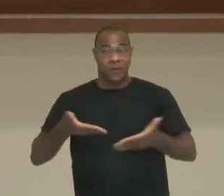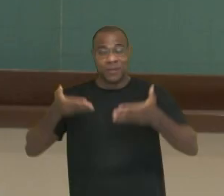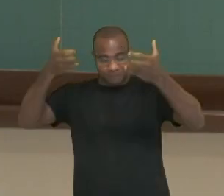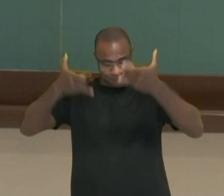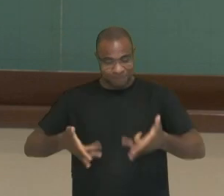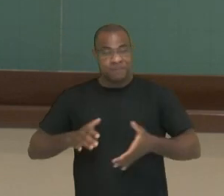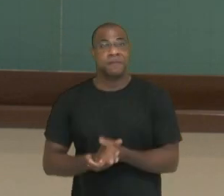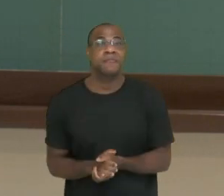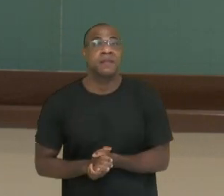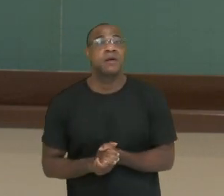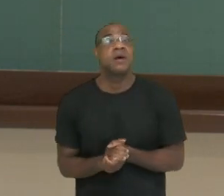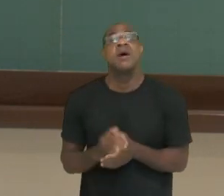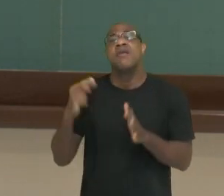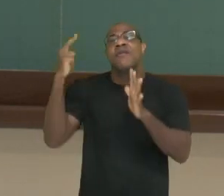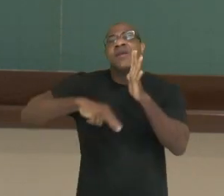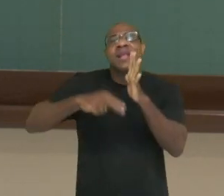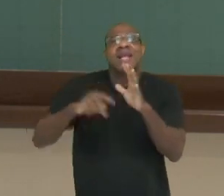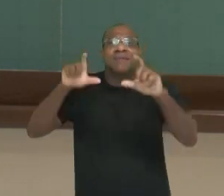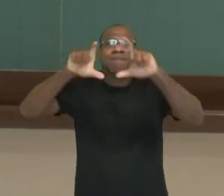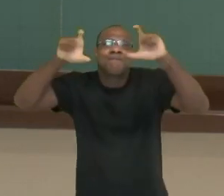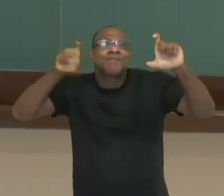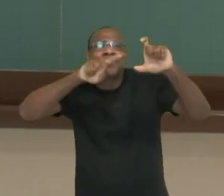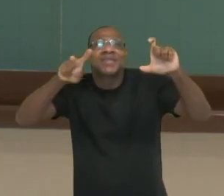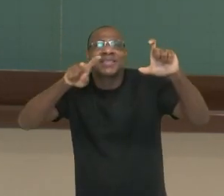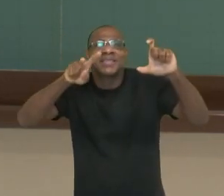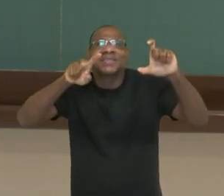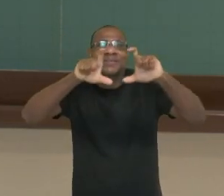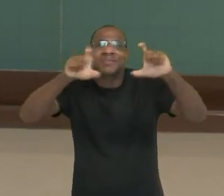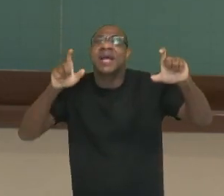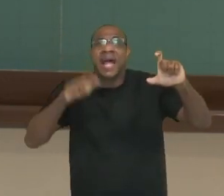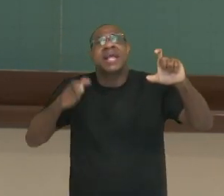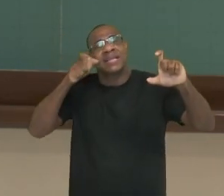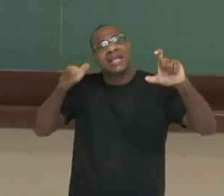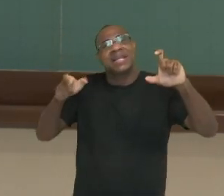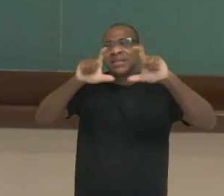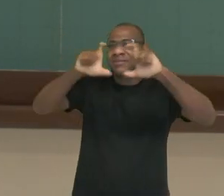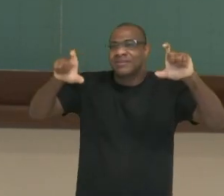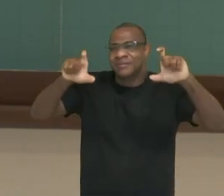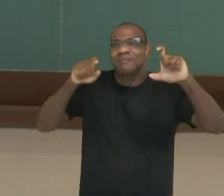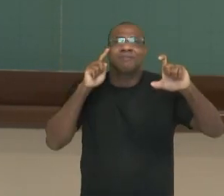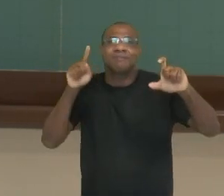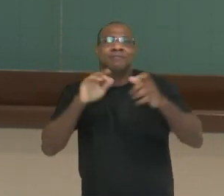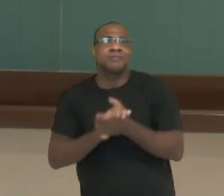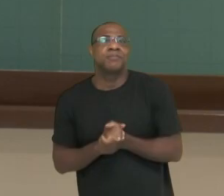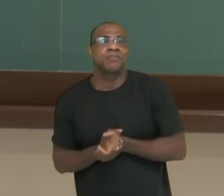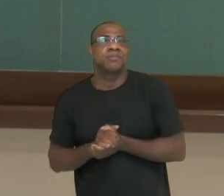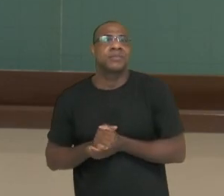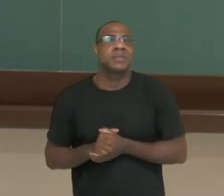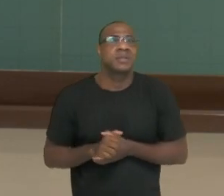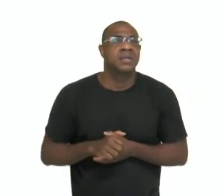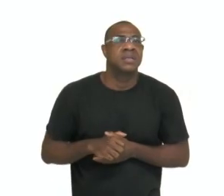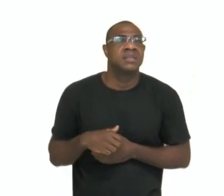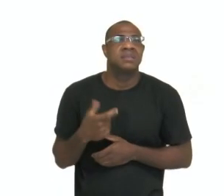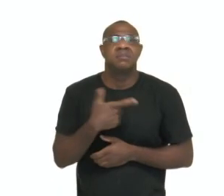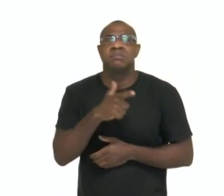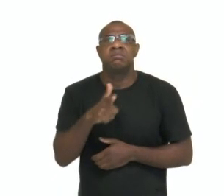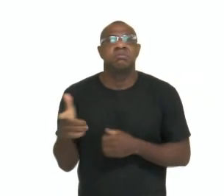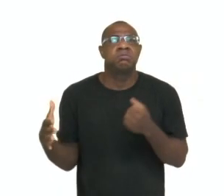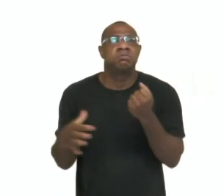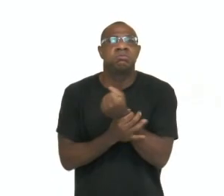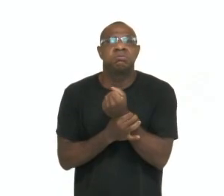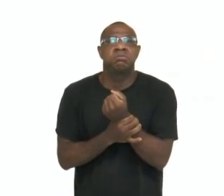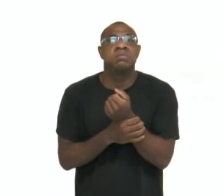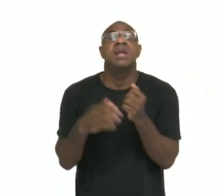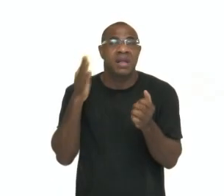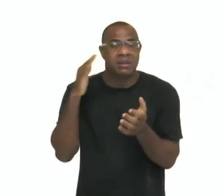E vamos reler uma passagem bem interessante do livro, sendo: sei que segurava o livro grosso